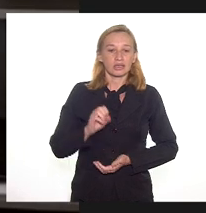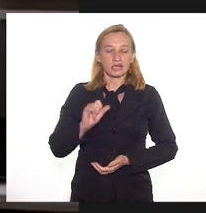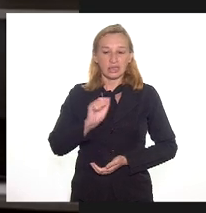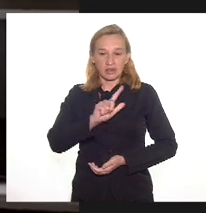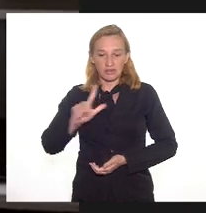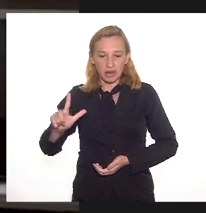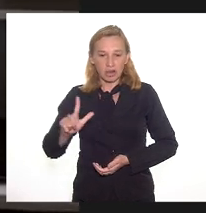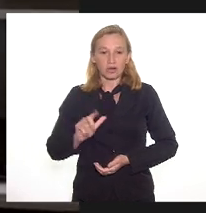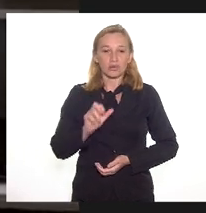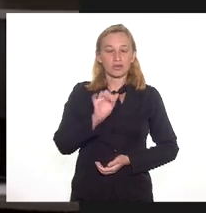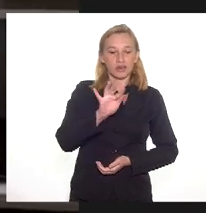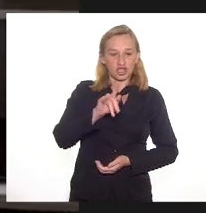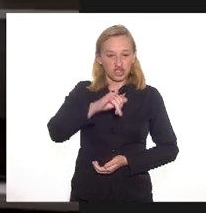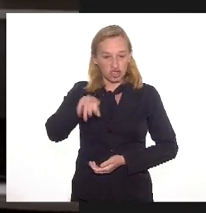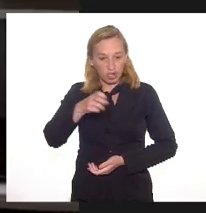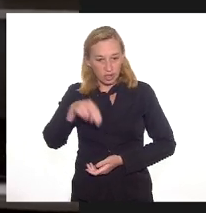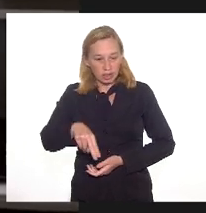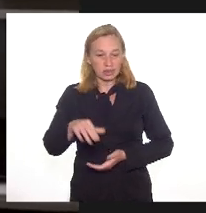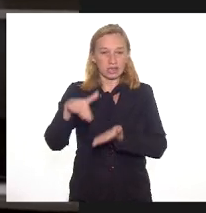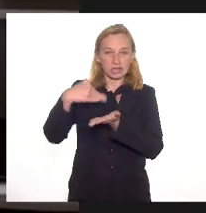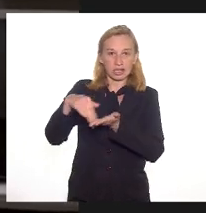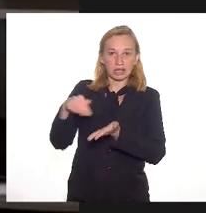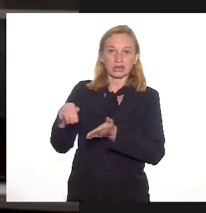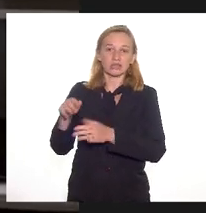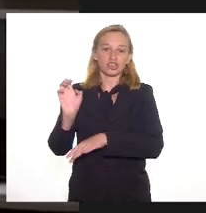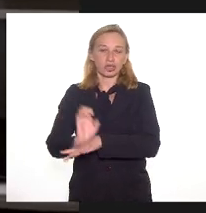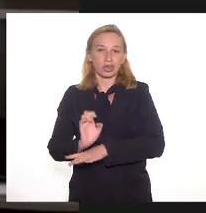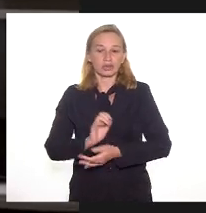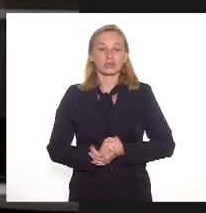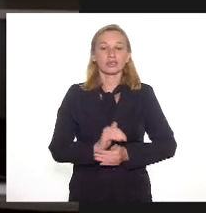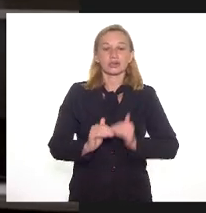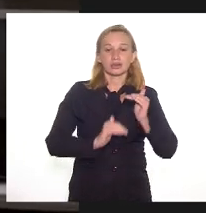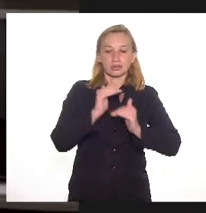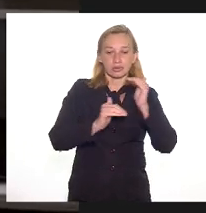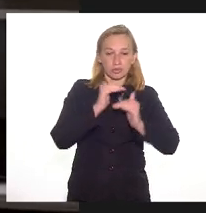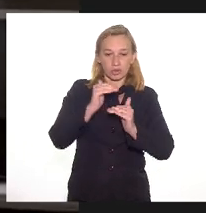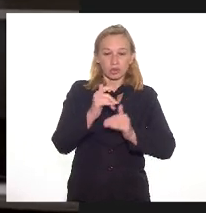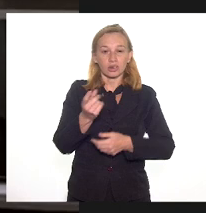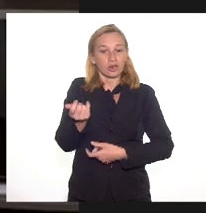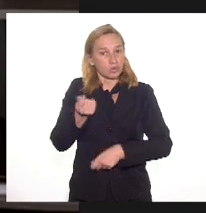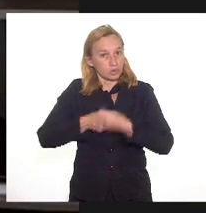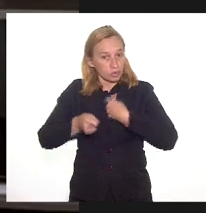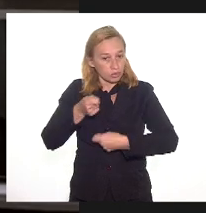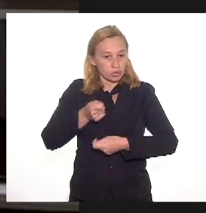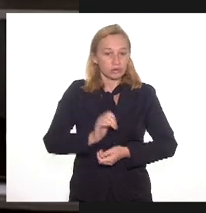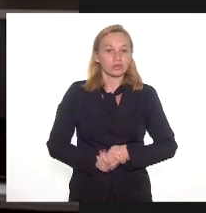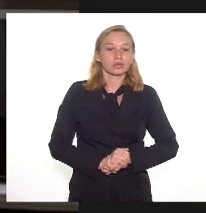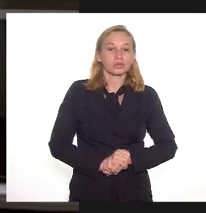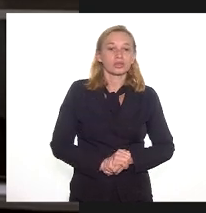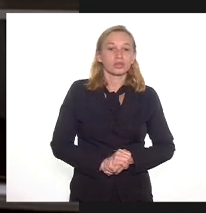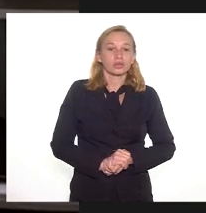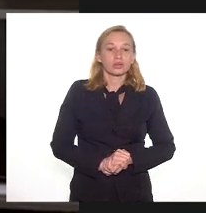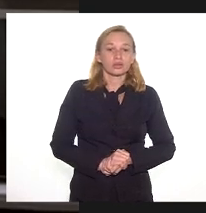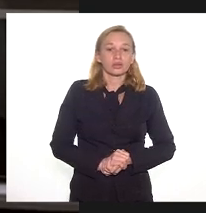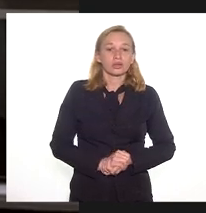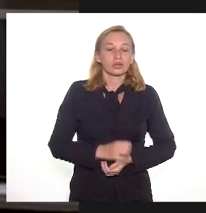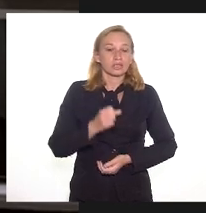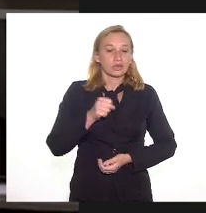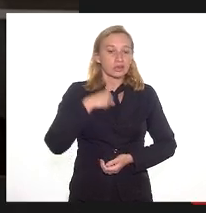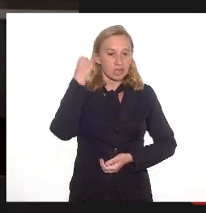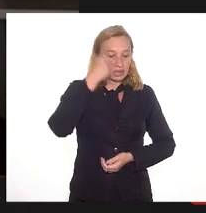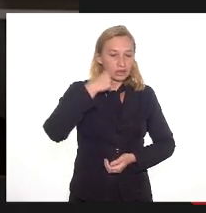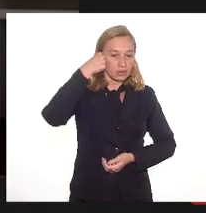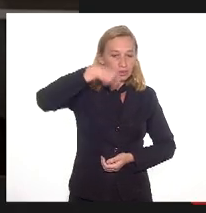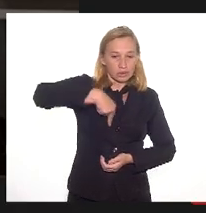com a Firjan, com a Secretaria de Estado de Desenvolvimento Econômico, com o senador